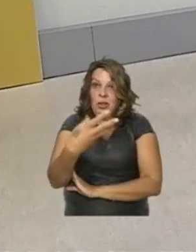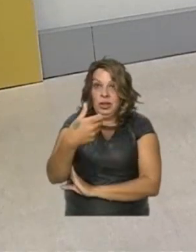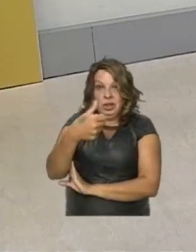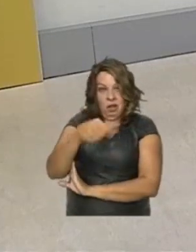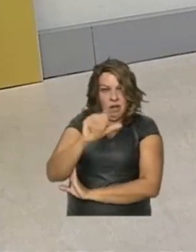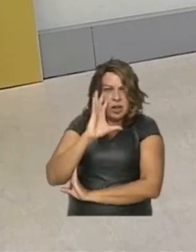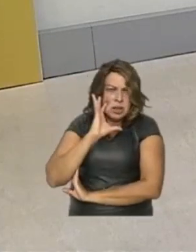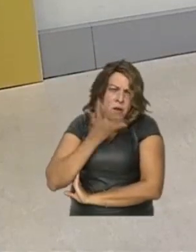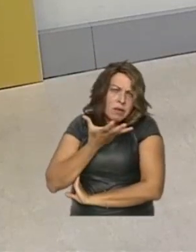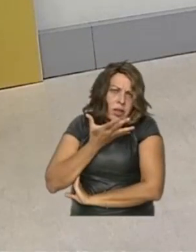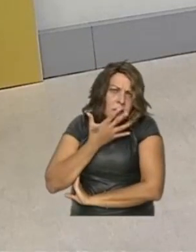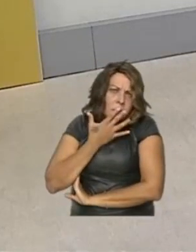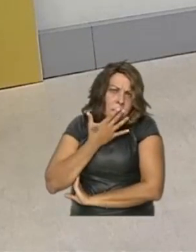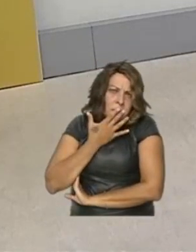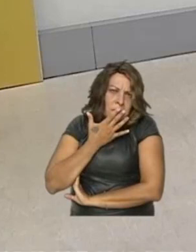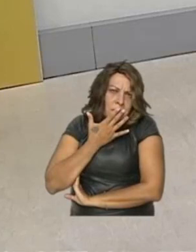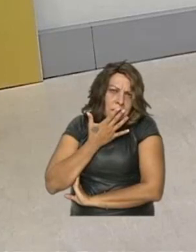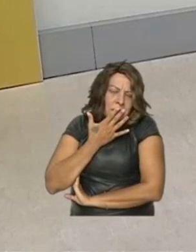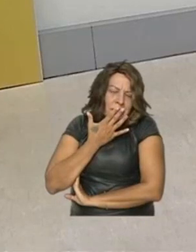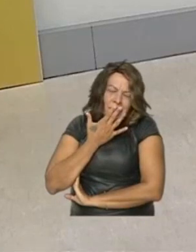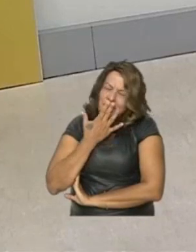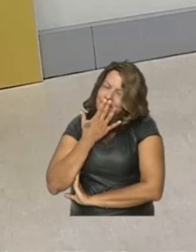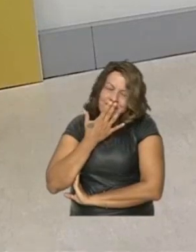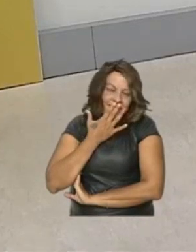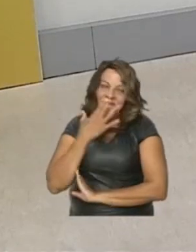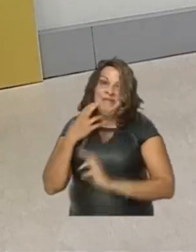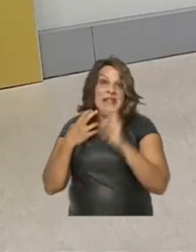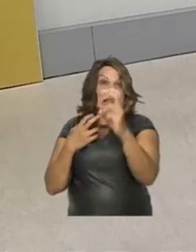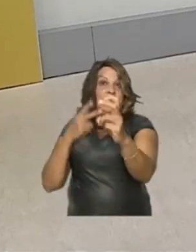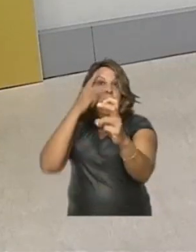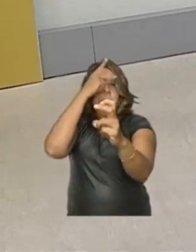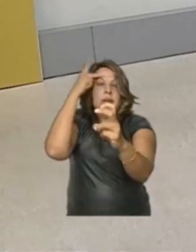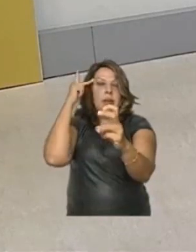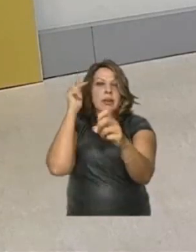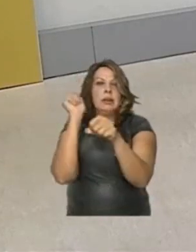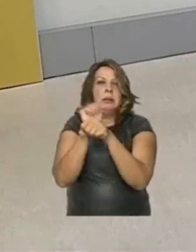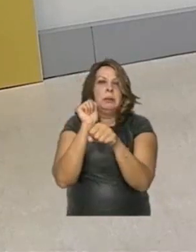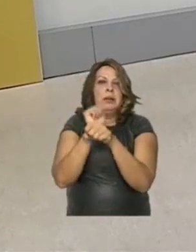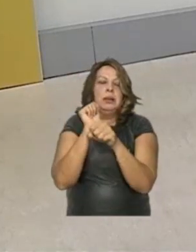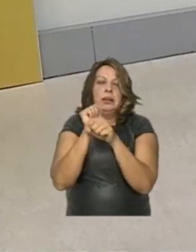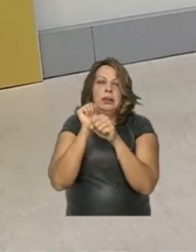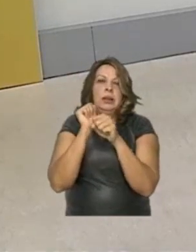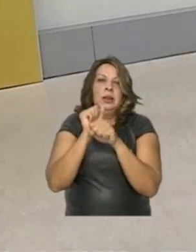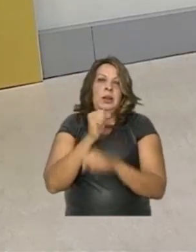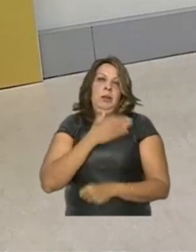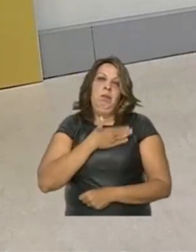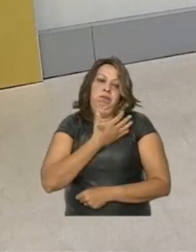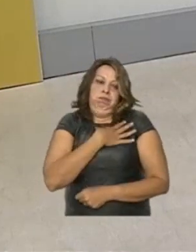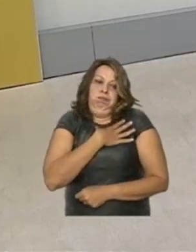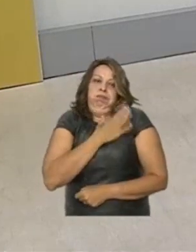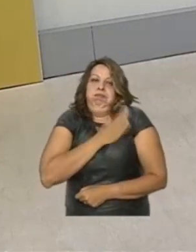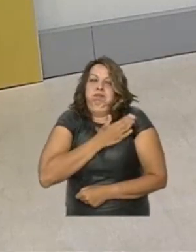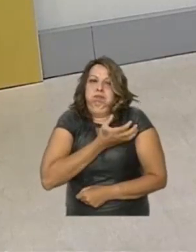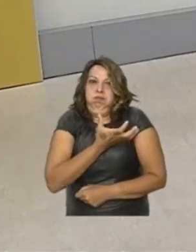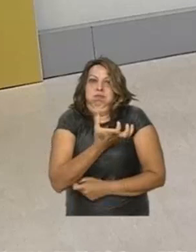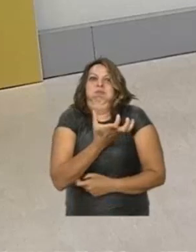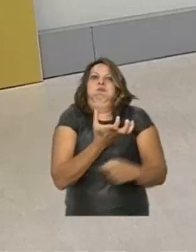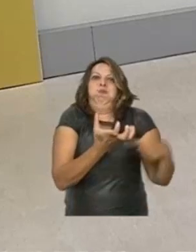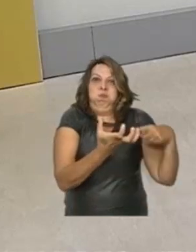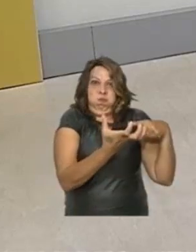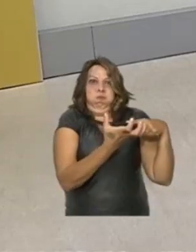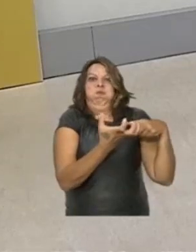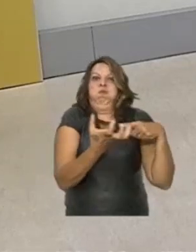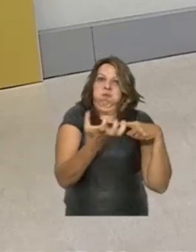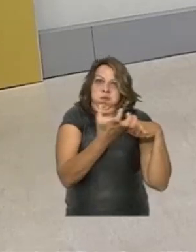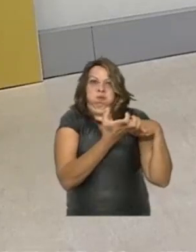Jaque? 49. 5 títulos na expectativa, minha gente. Coração aceleradíssimo. Ó,